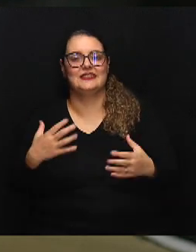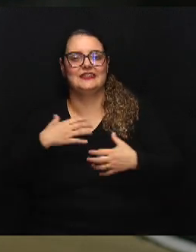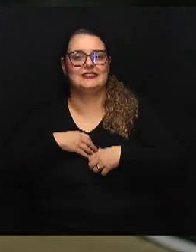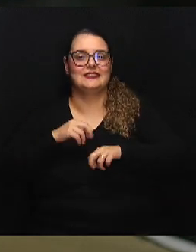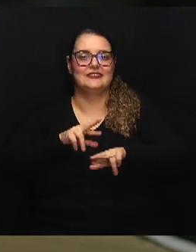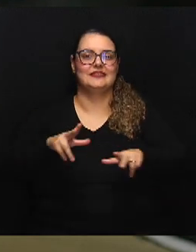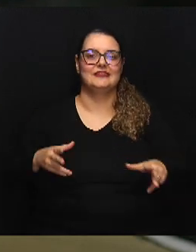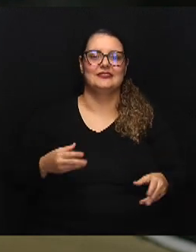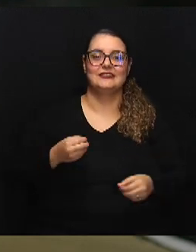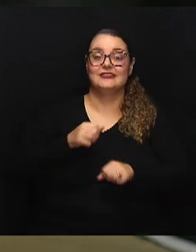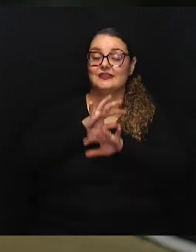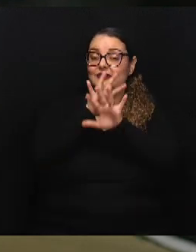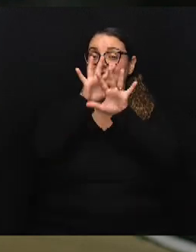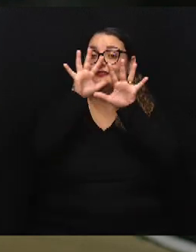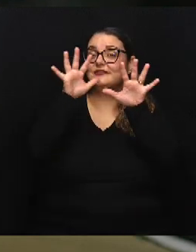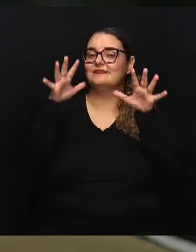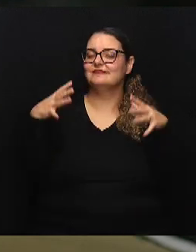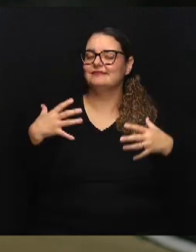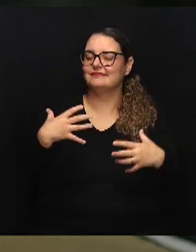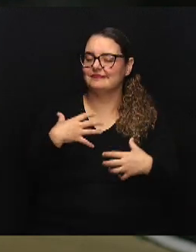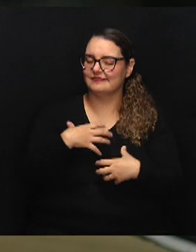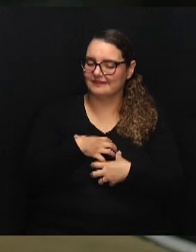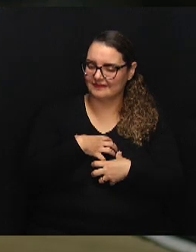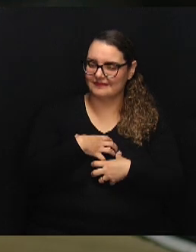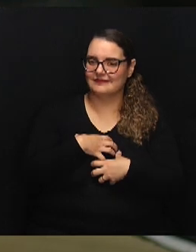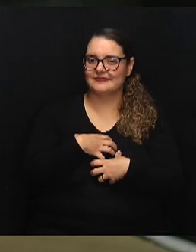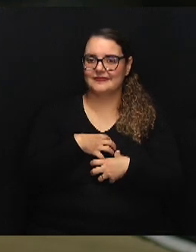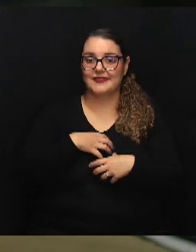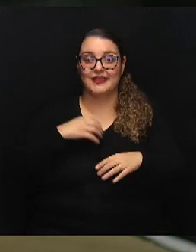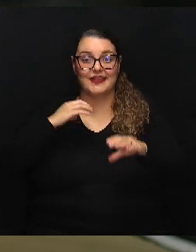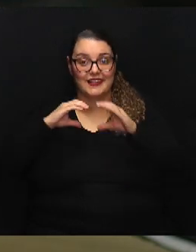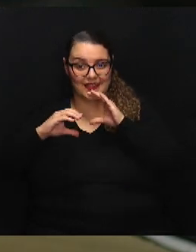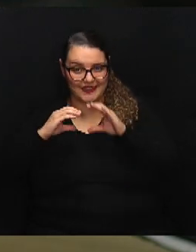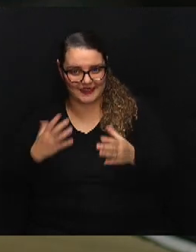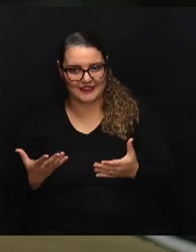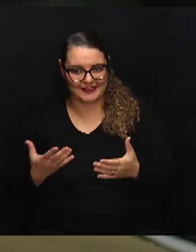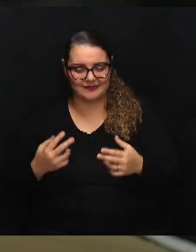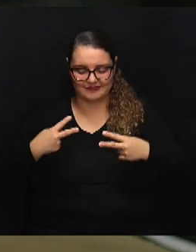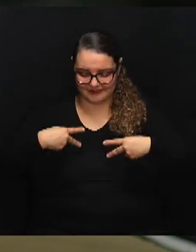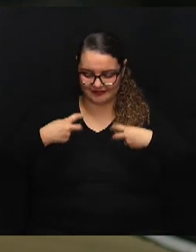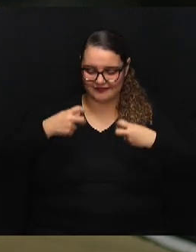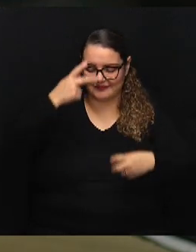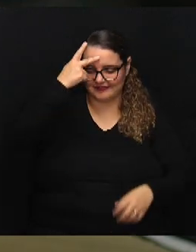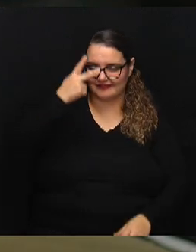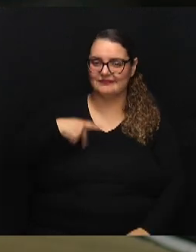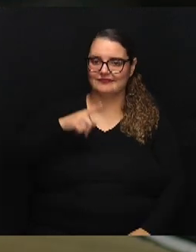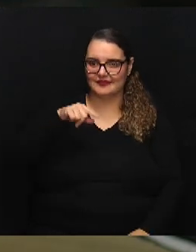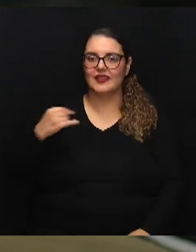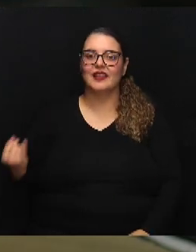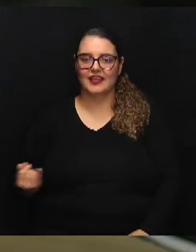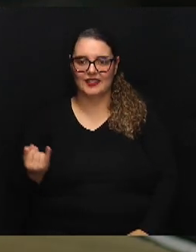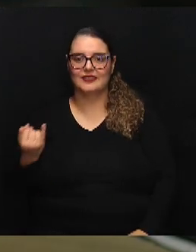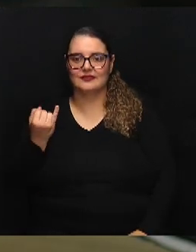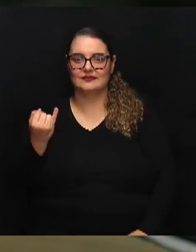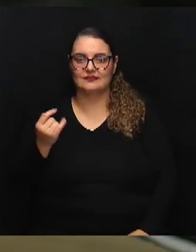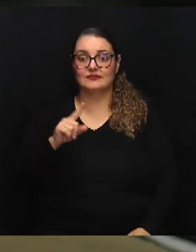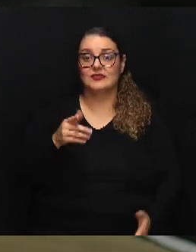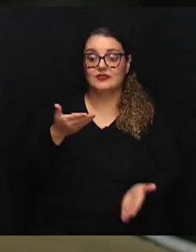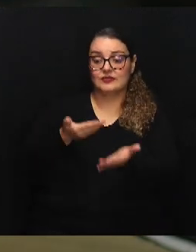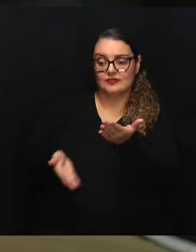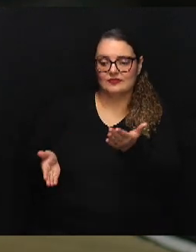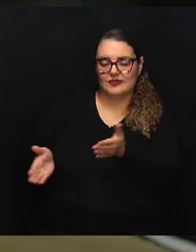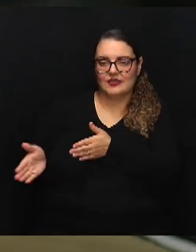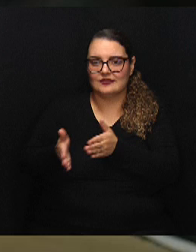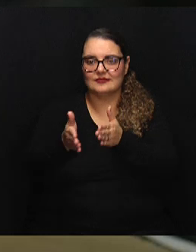a clareza emocional, a comunicação e o autoconhecimento são fundamentais para não se perder no meio